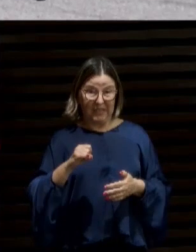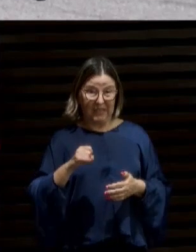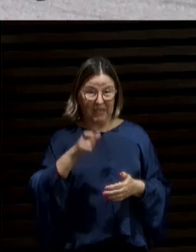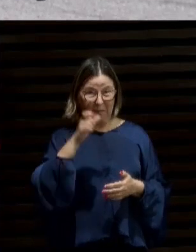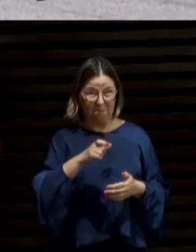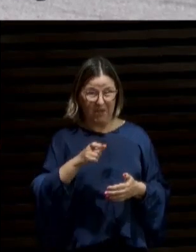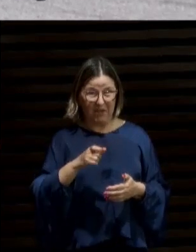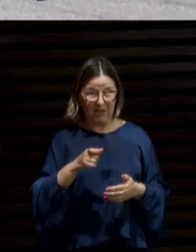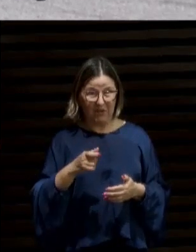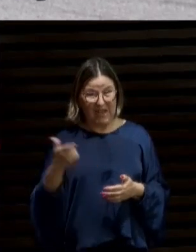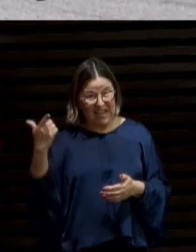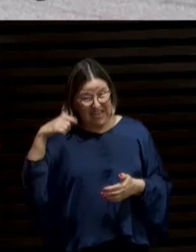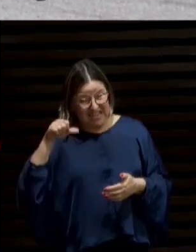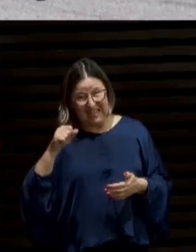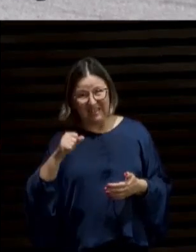alma?